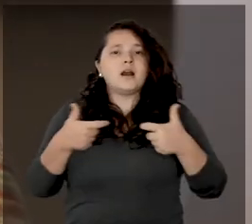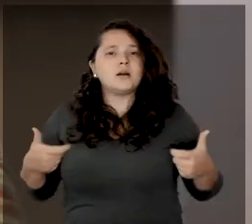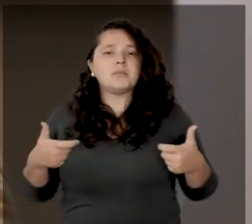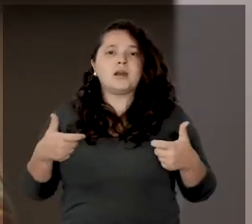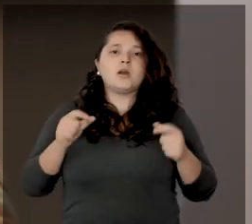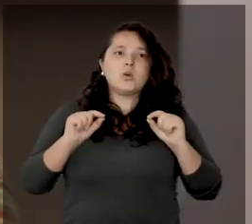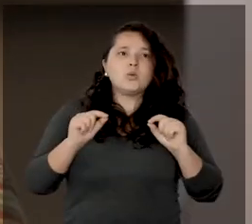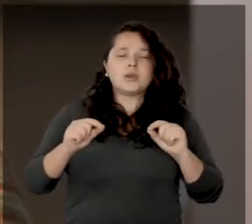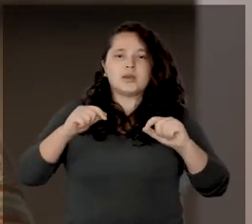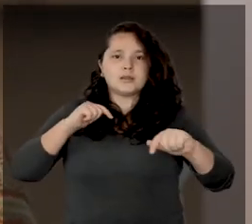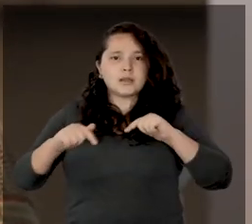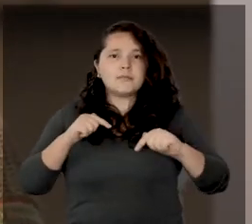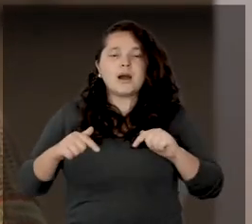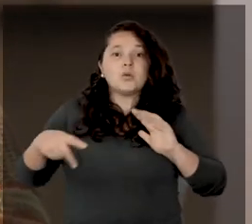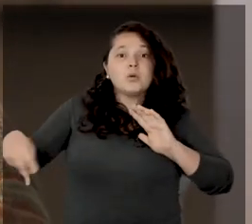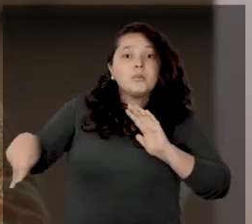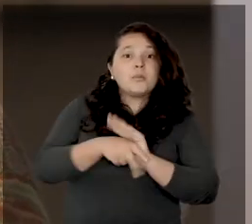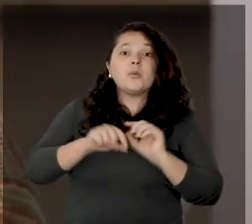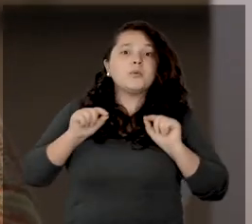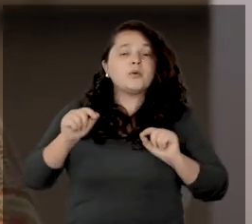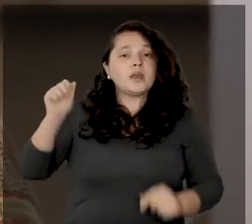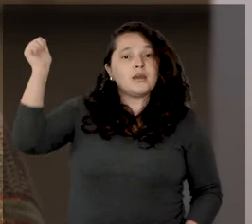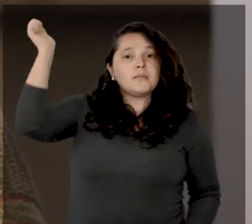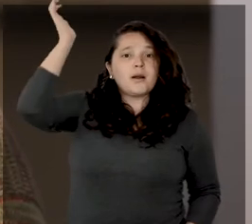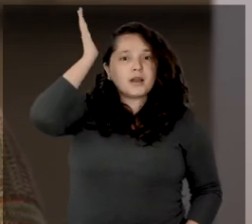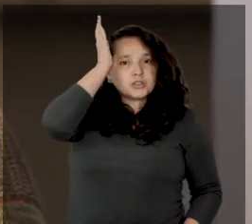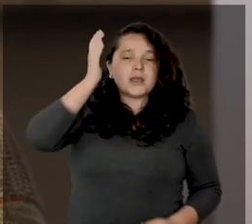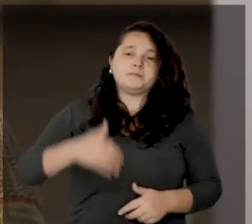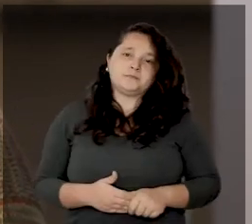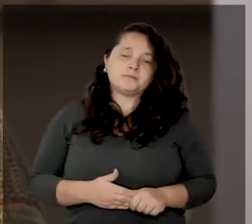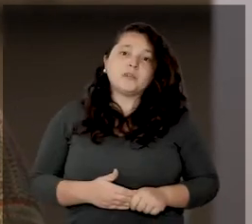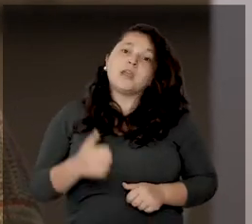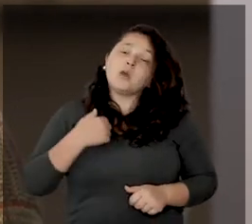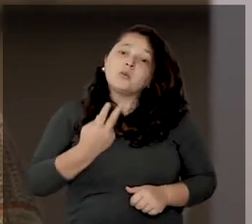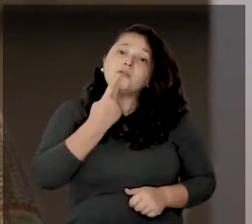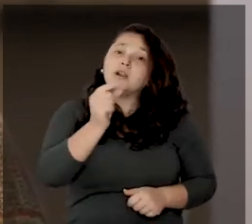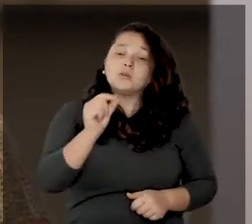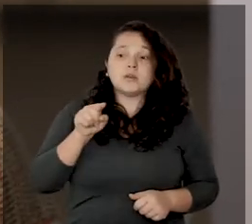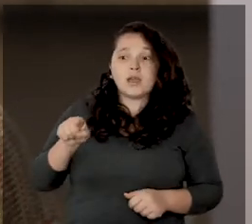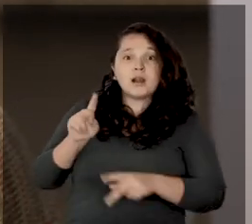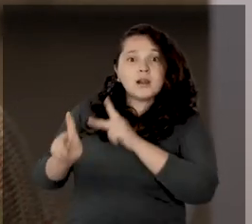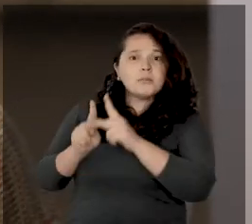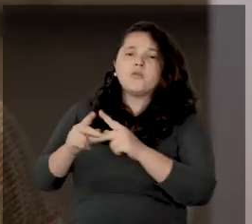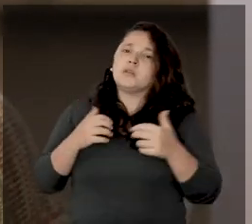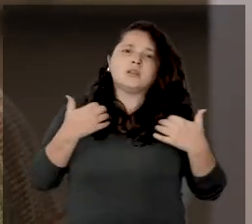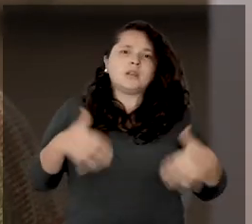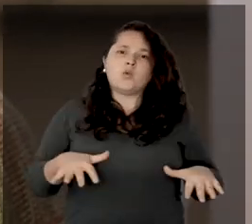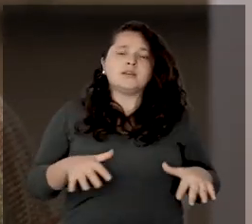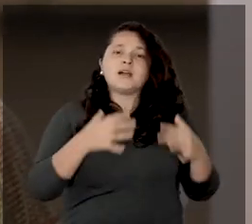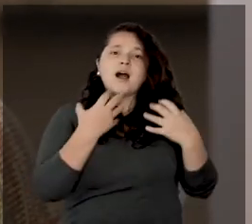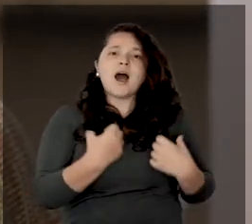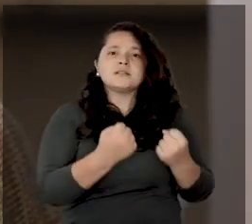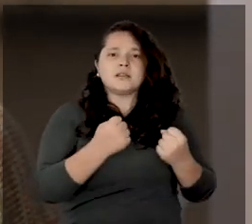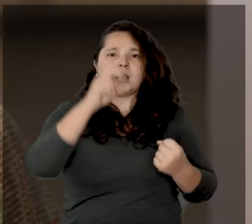resumo, eu estou dizendo que os Machacalis se negaram a aceitar o cristianismo, a cristianização e a transformação de suas vidas, né,